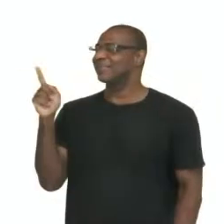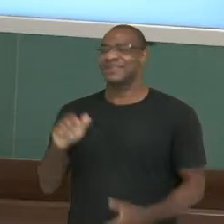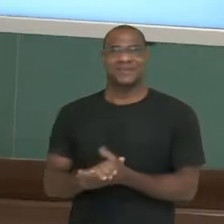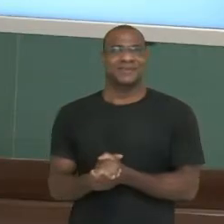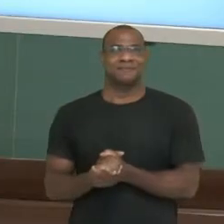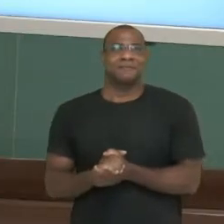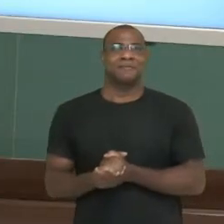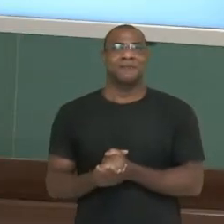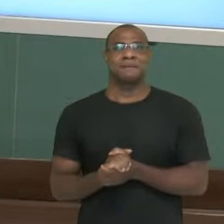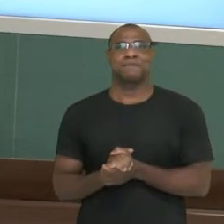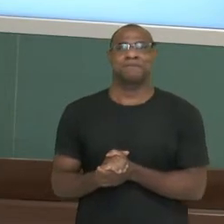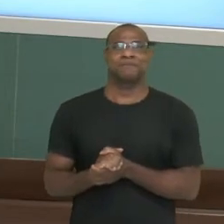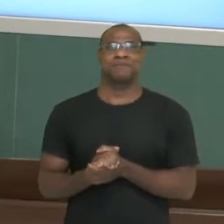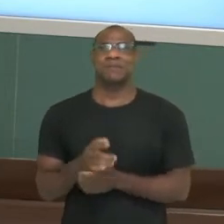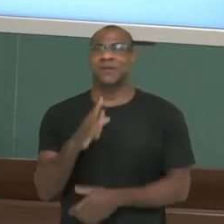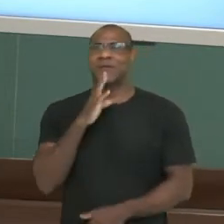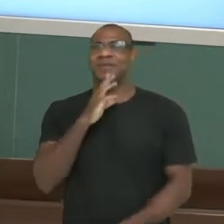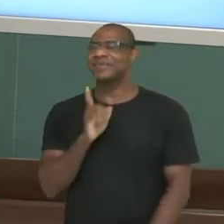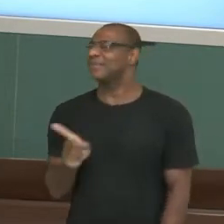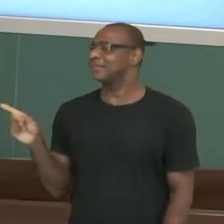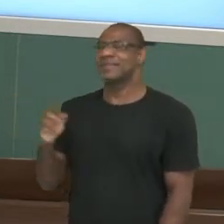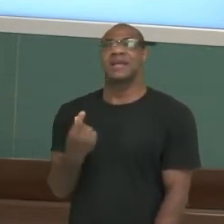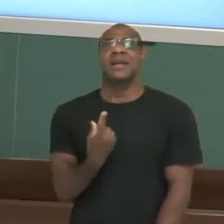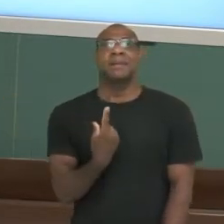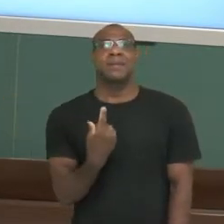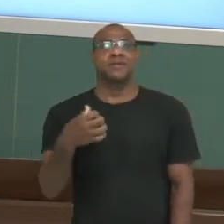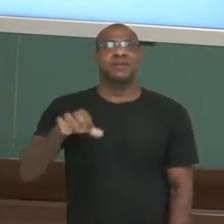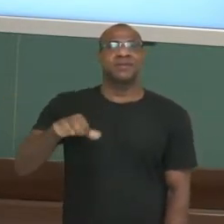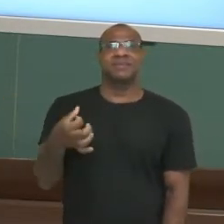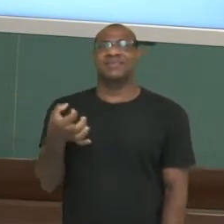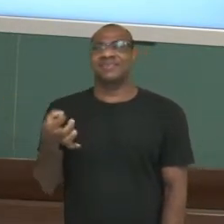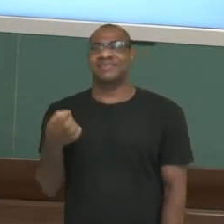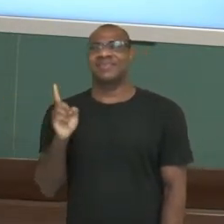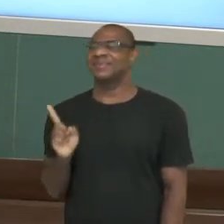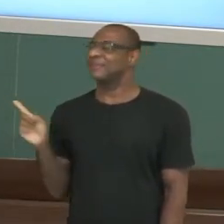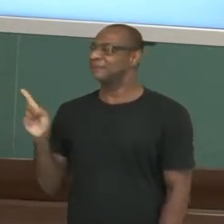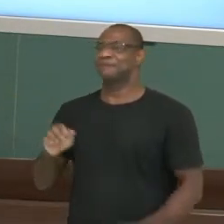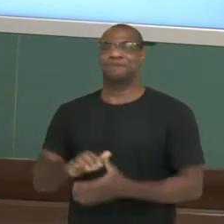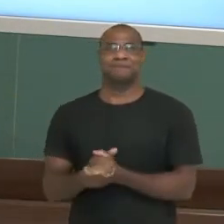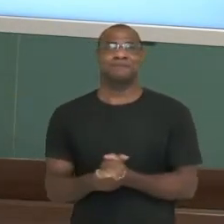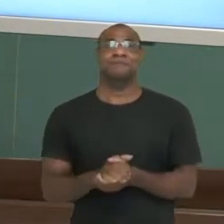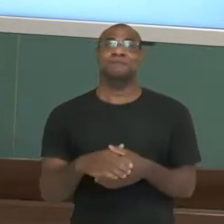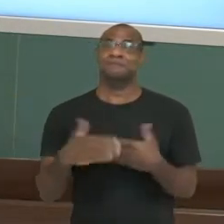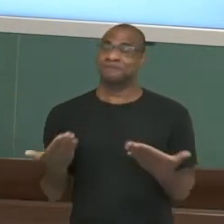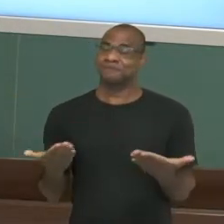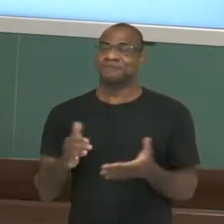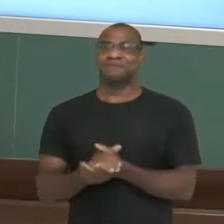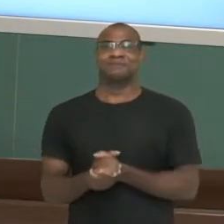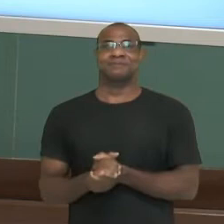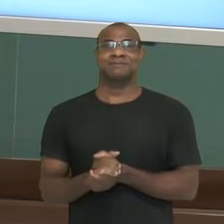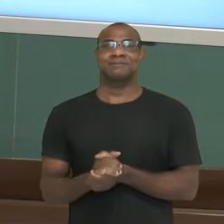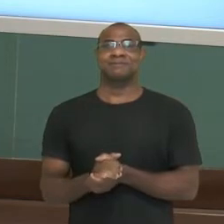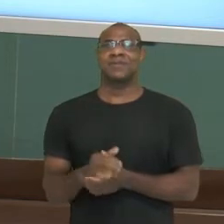sistema monetário brasileiro. Uma cédula diferente das cédulas atuais, é verdade, aí usada nos